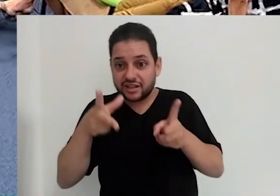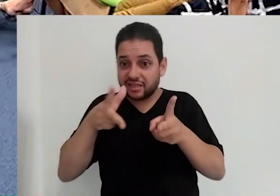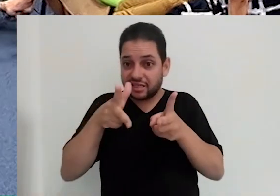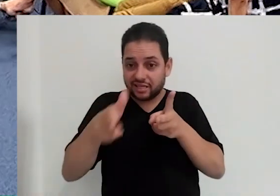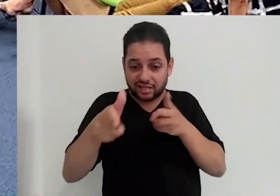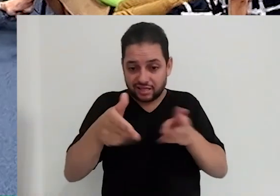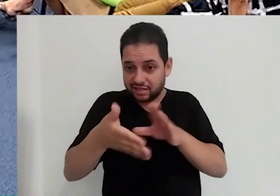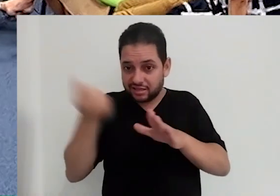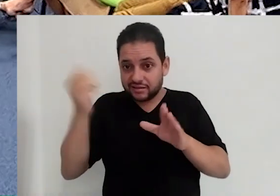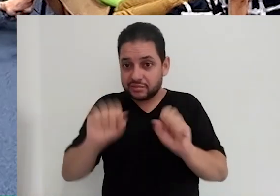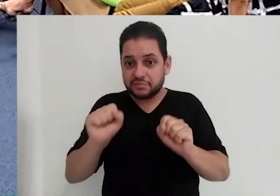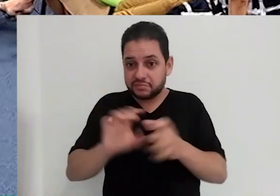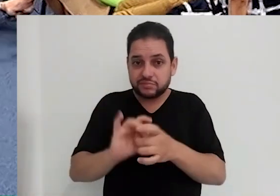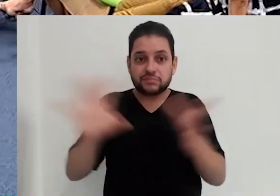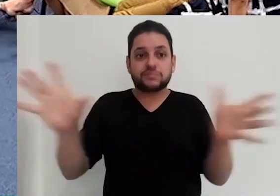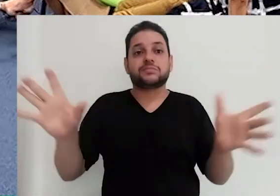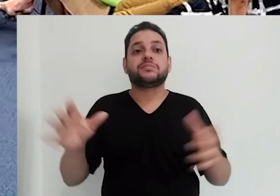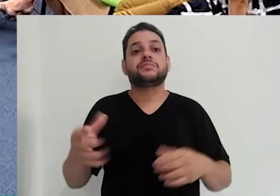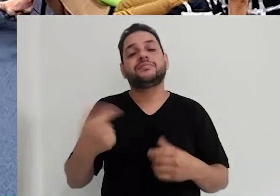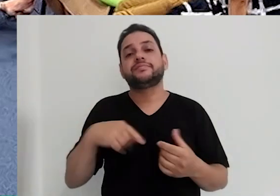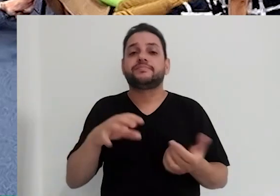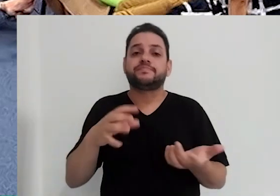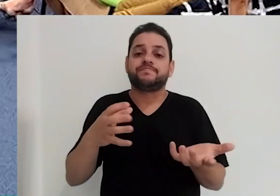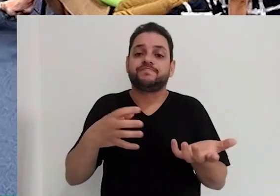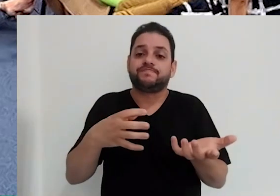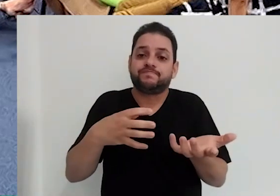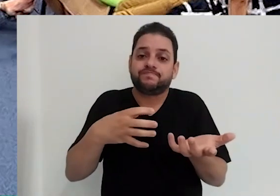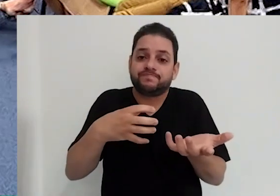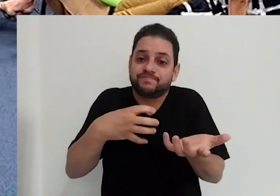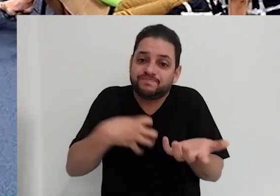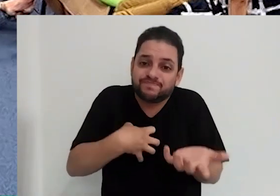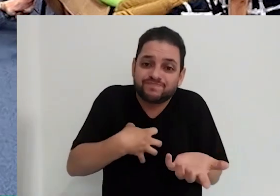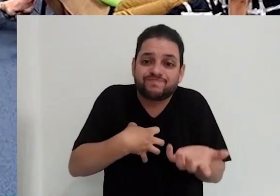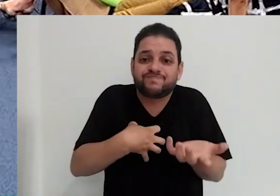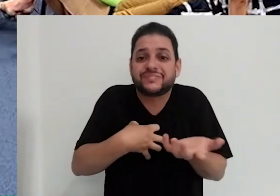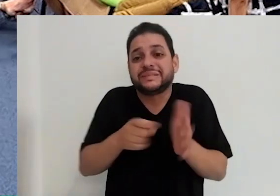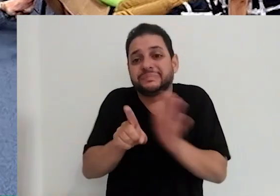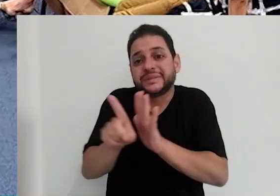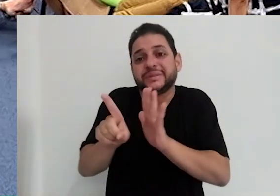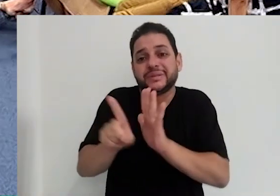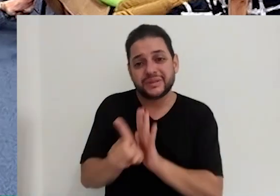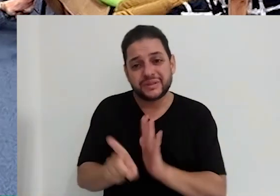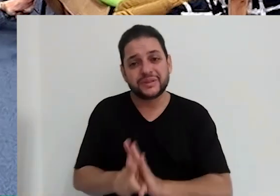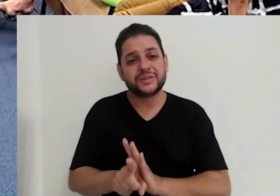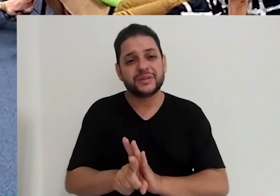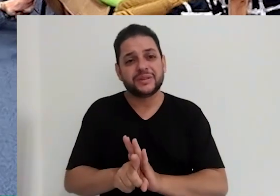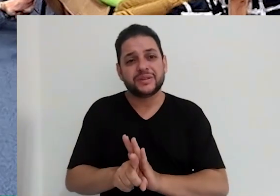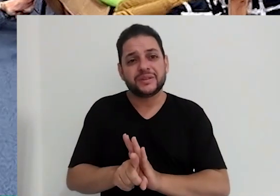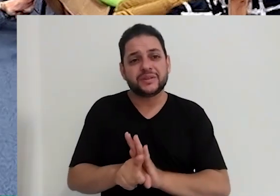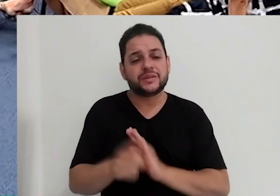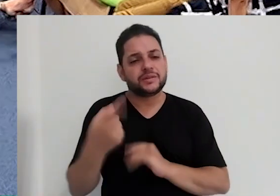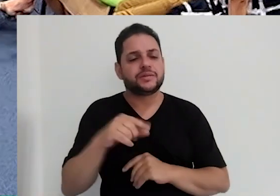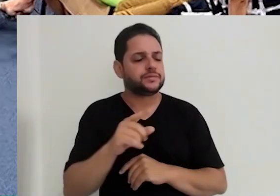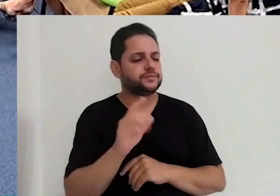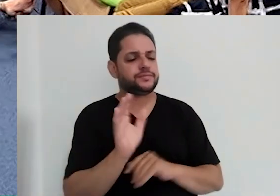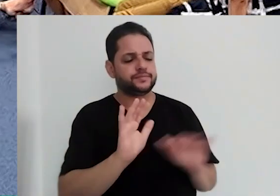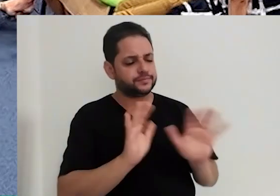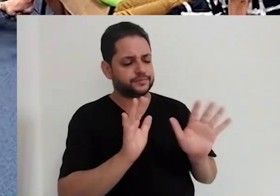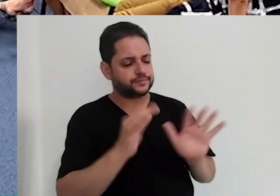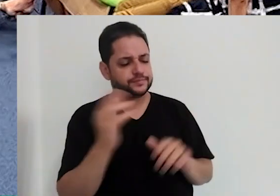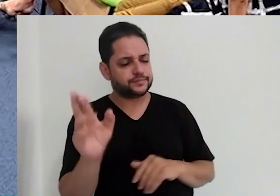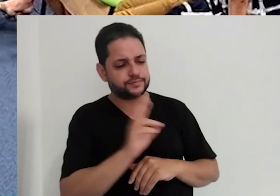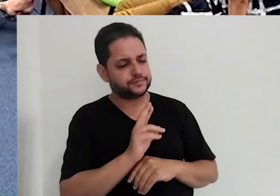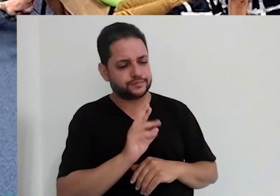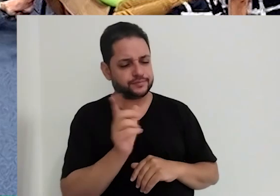eu sinto muito eh por est aqui te fazendo essas perguntas e e ele falou não não não não não não eu